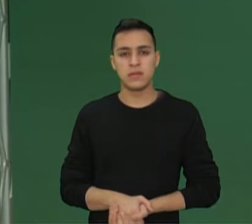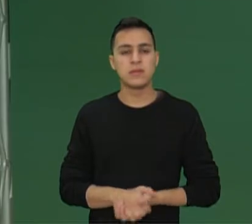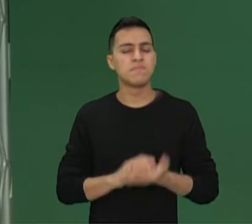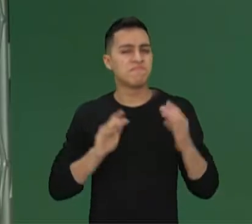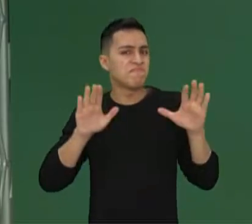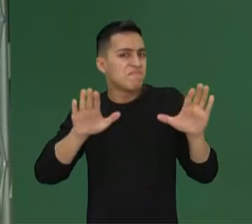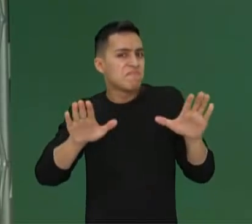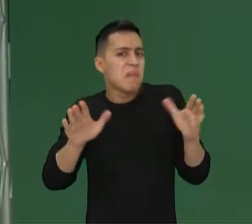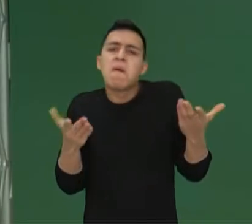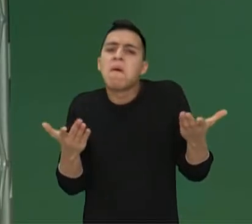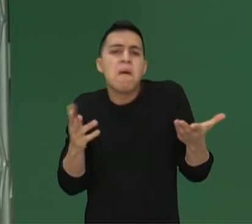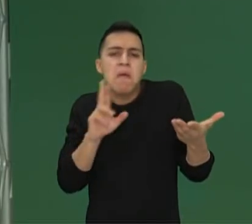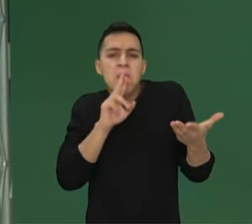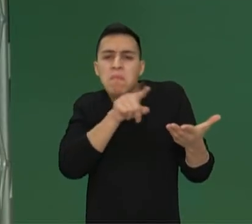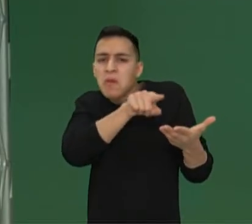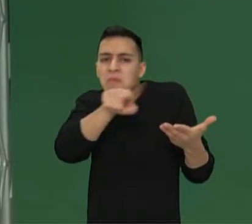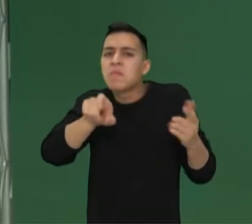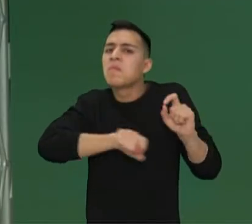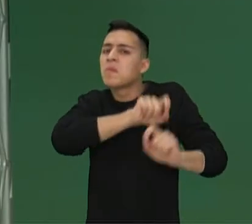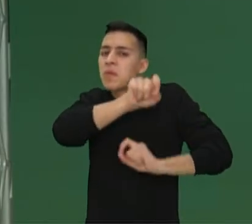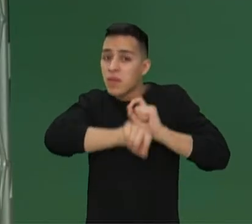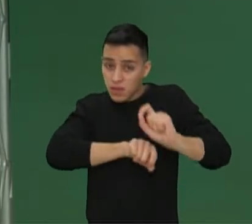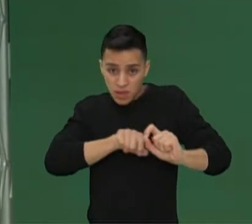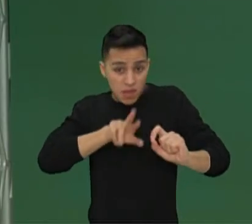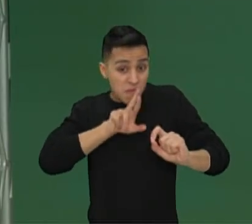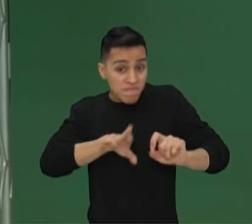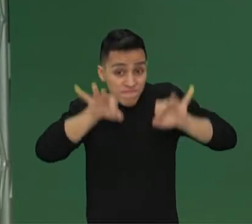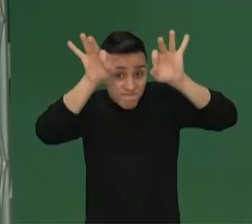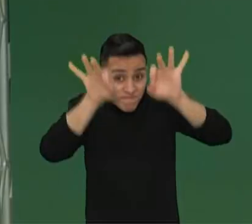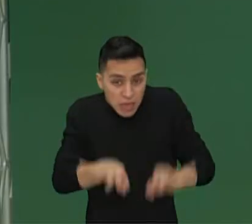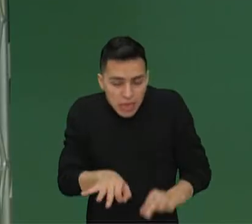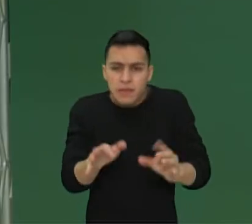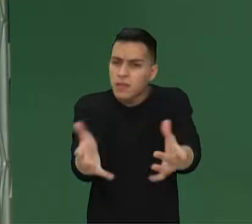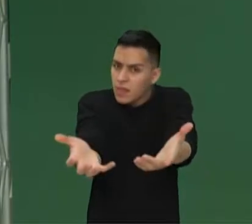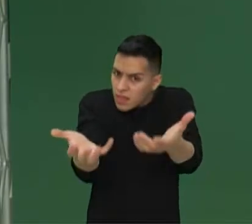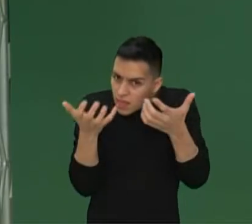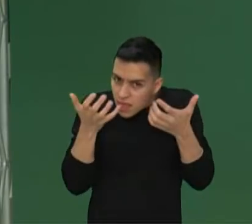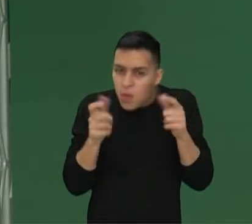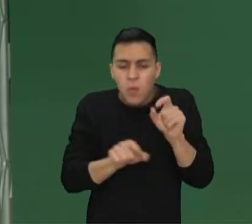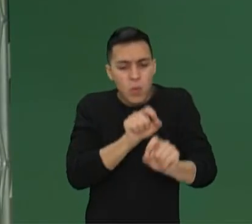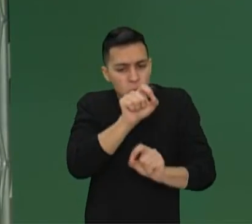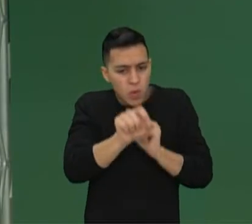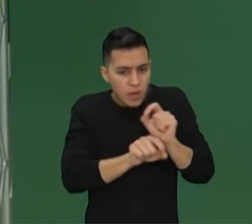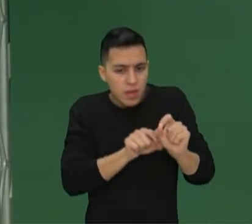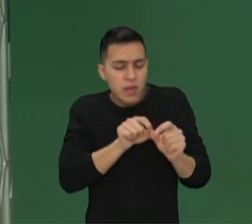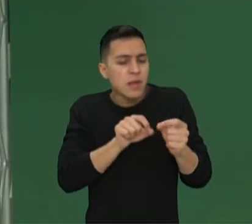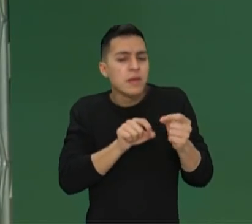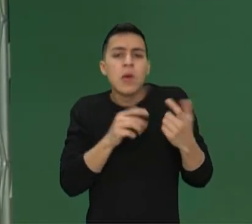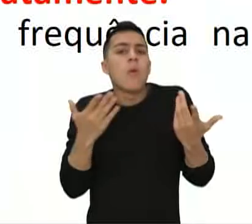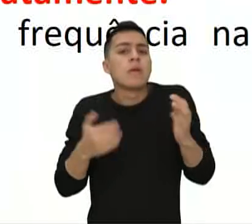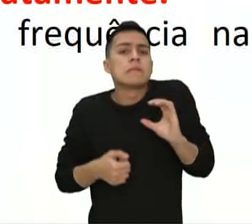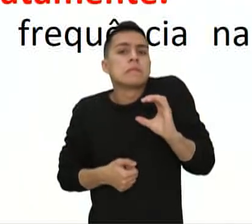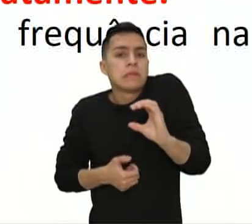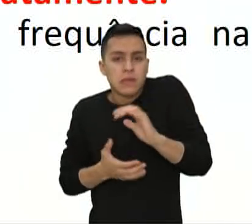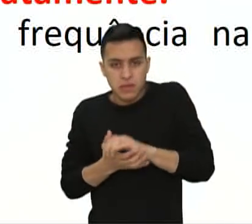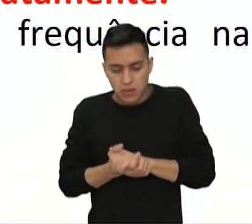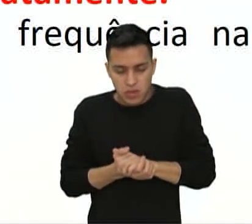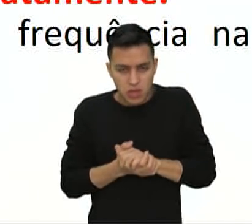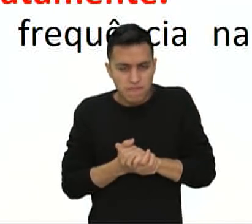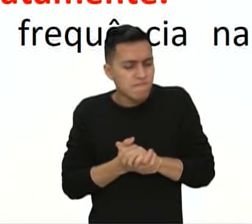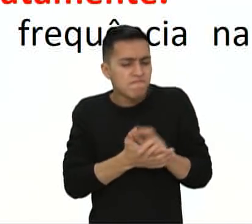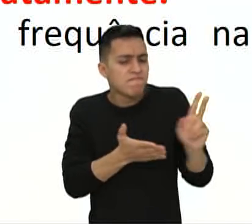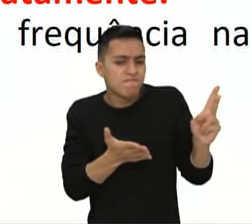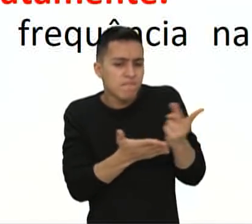Pessoal, qual a resposta de vocês aí em casa? Resposta correta a gente quer, então é a alternativa C. Quando acontece,